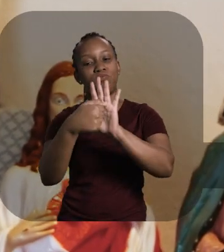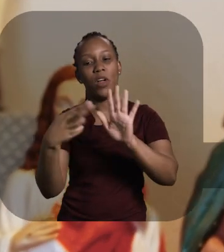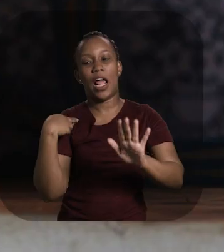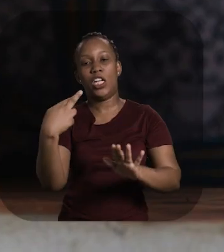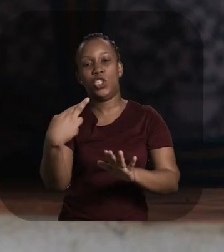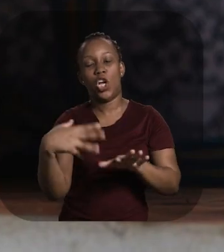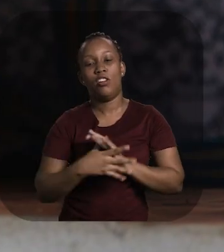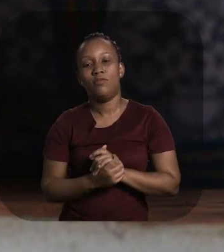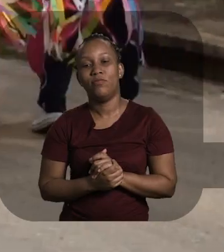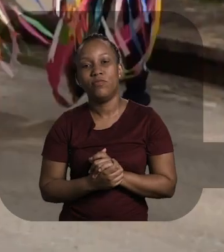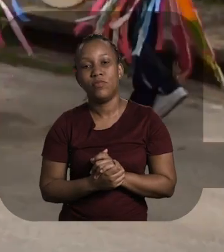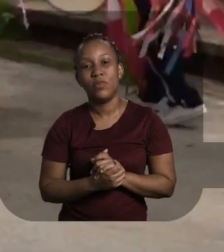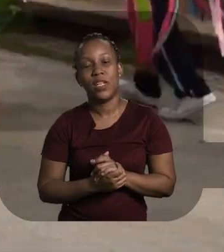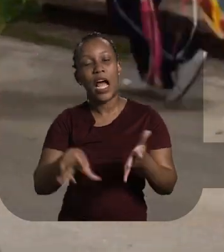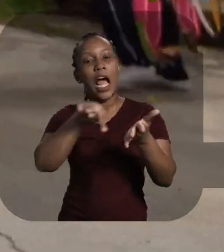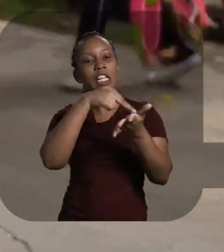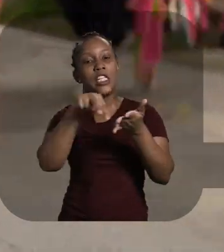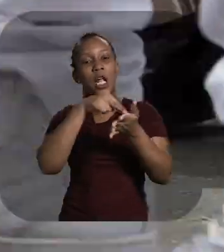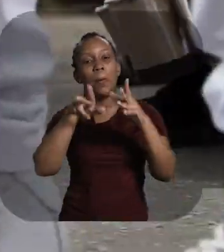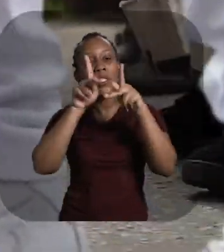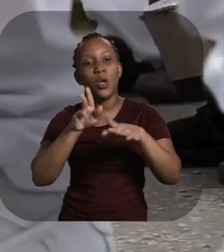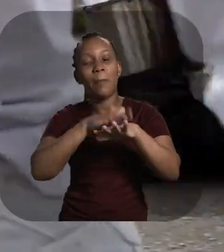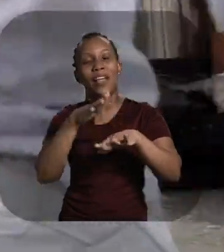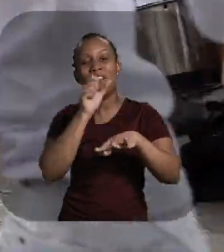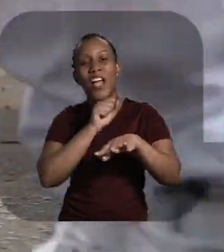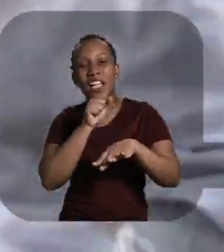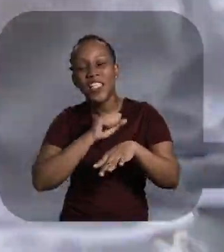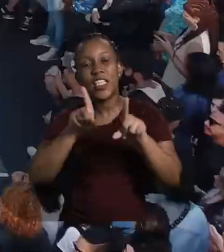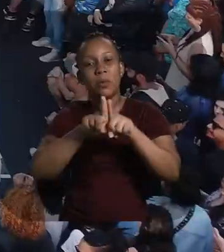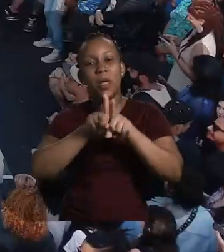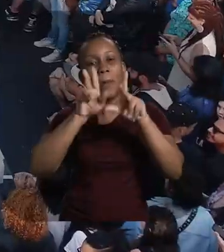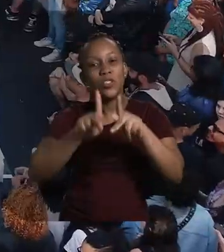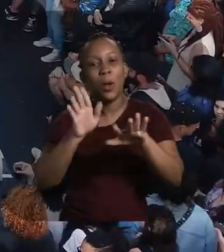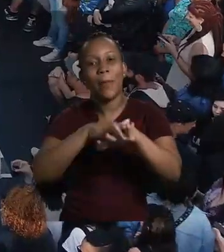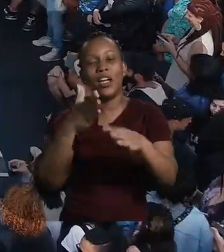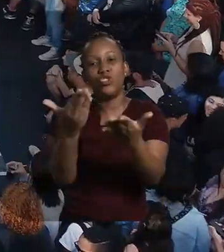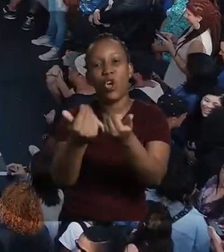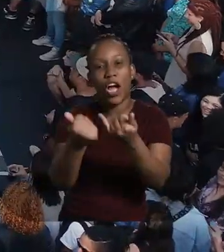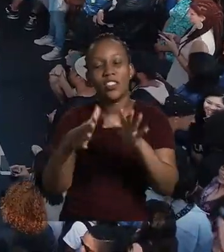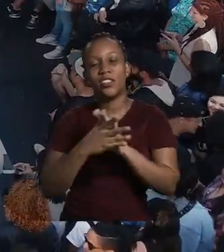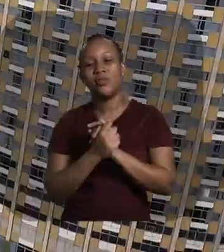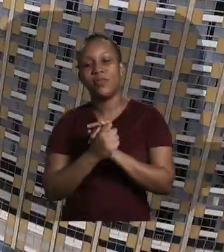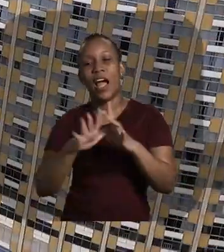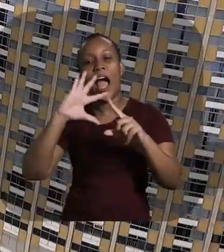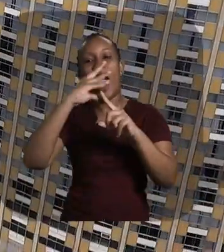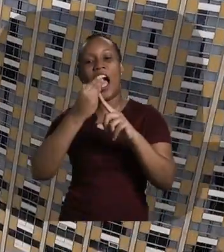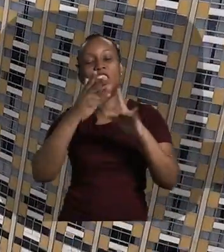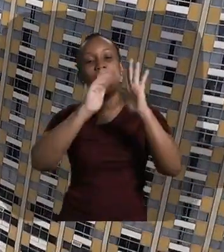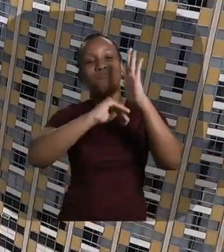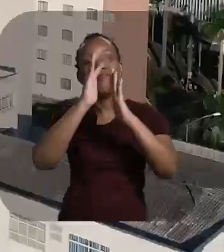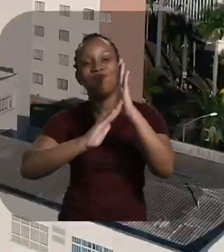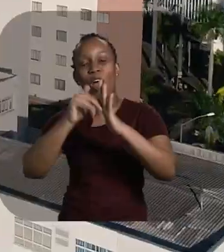as manifestações religiosas, as danças das pessoas mais velhas e das mais jovens, as artes plásticas